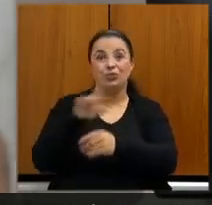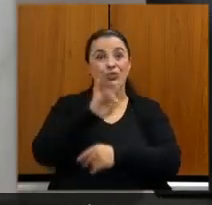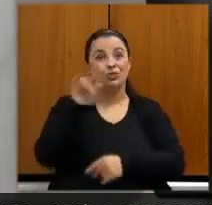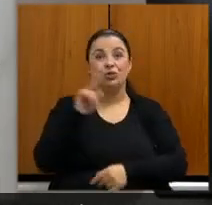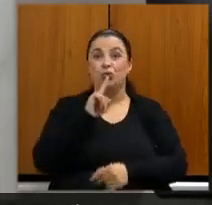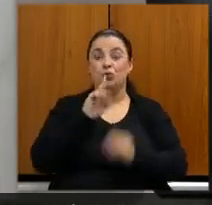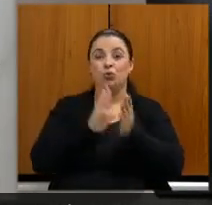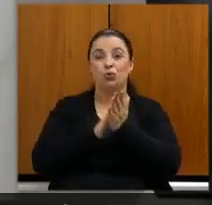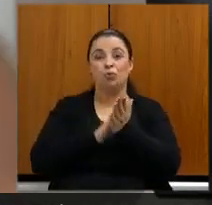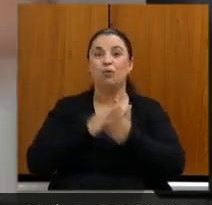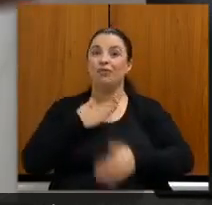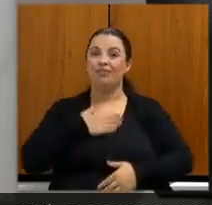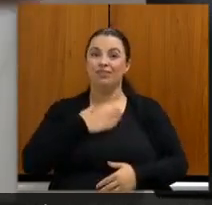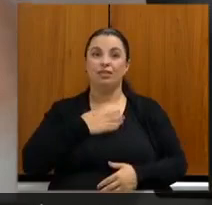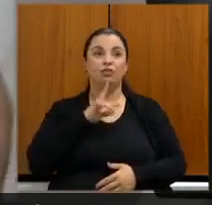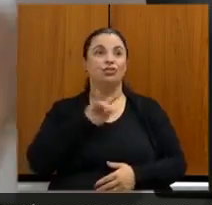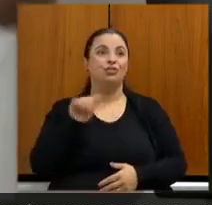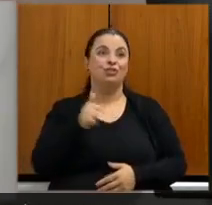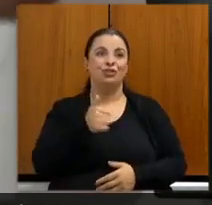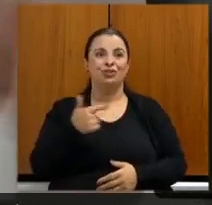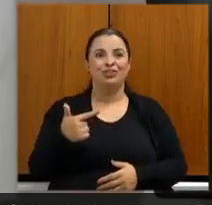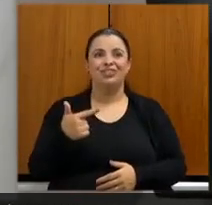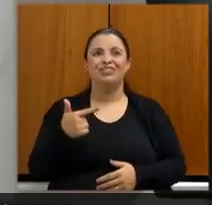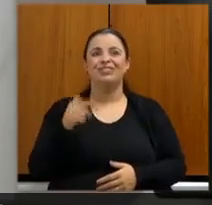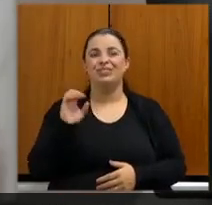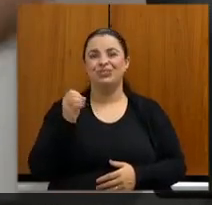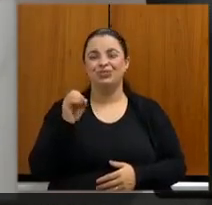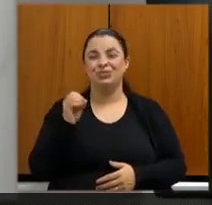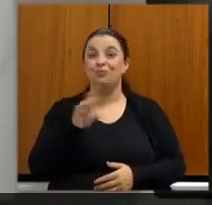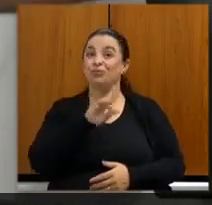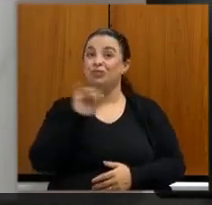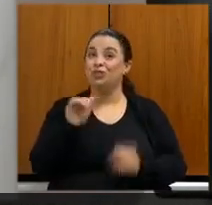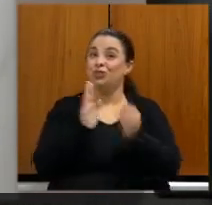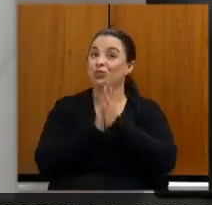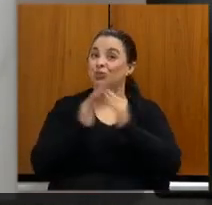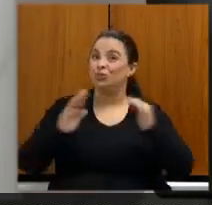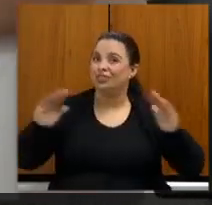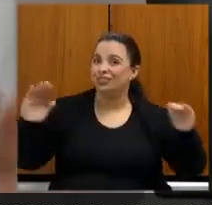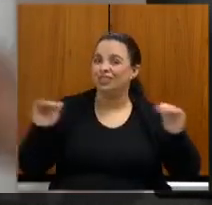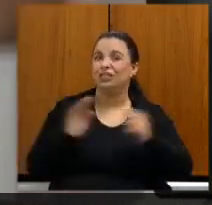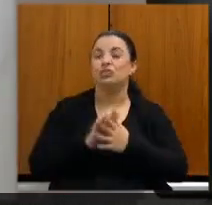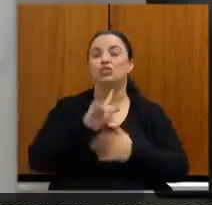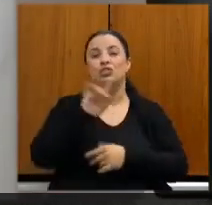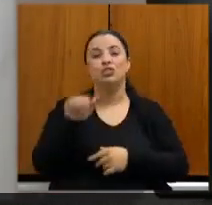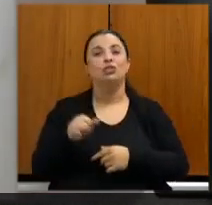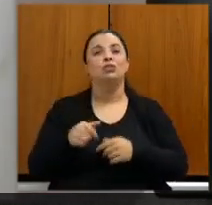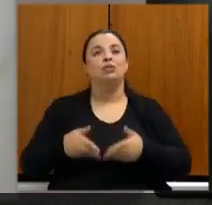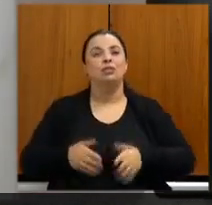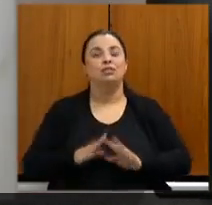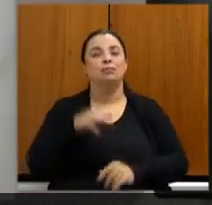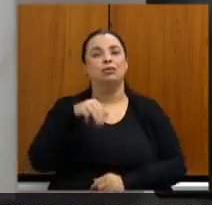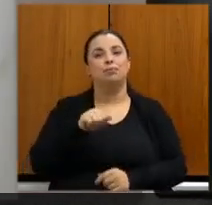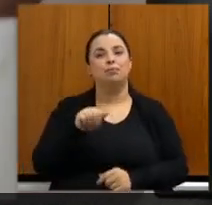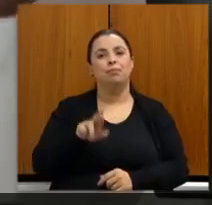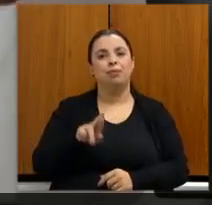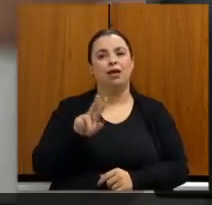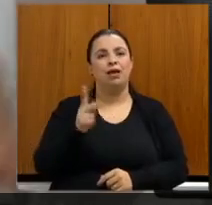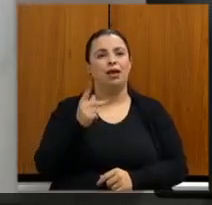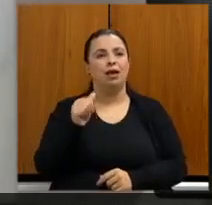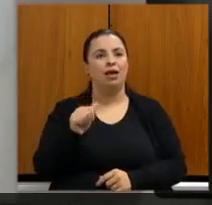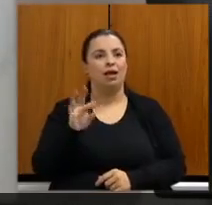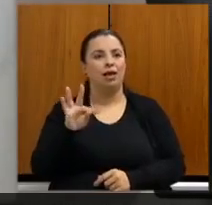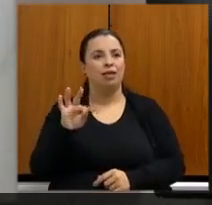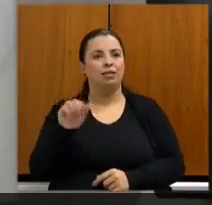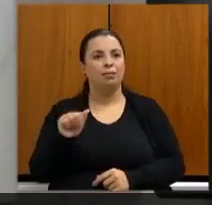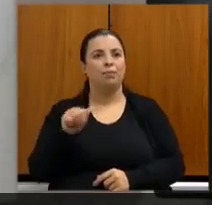aniversário dois de Outubro Dia dos Anjos das anjos da guarda dia do nascimento Mahatma Gandhi Espero que todos esses bons